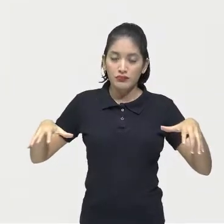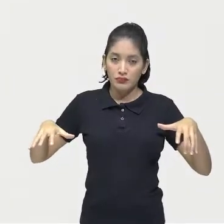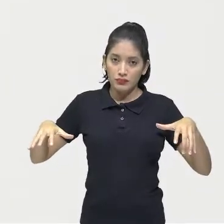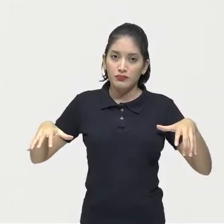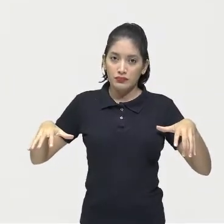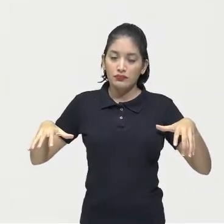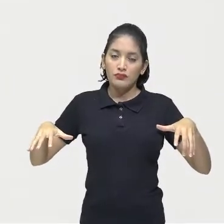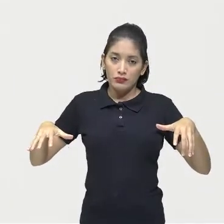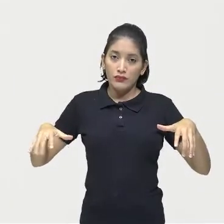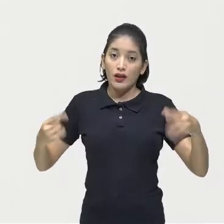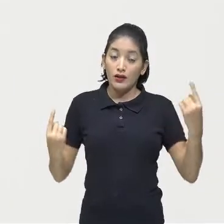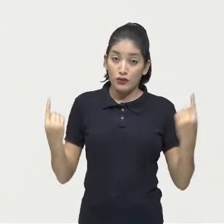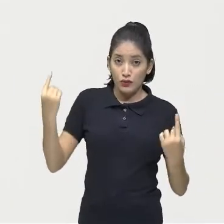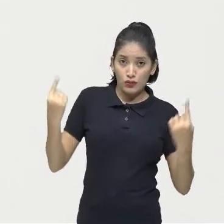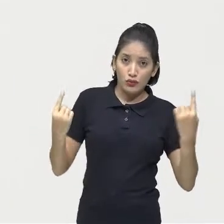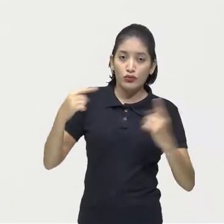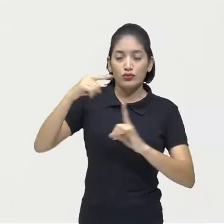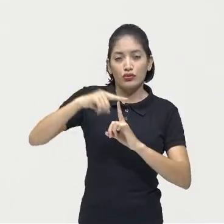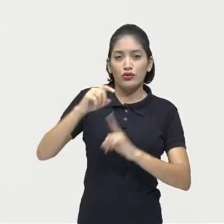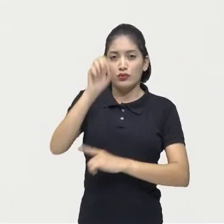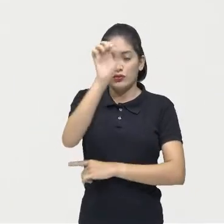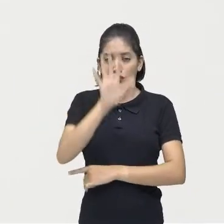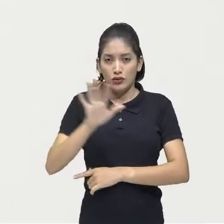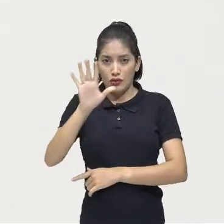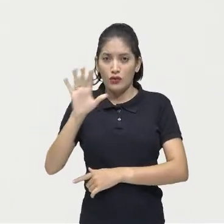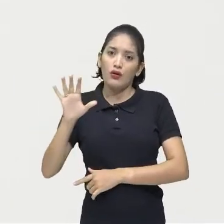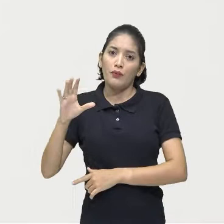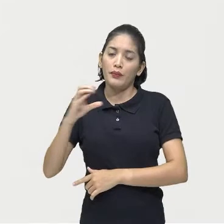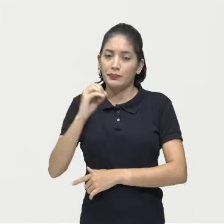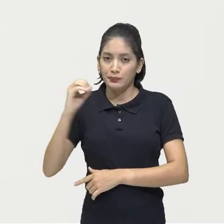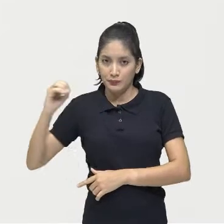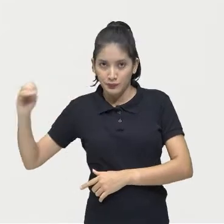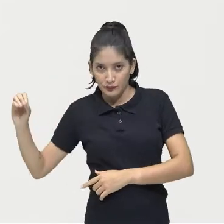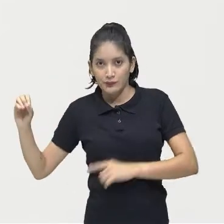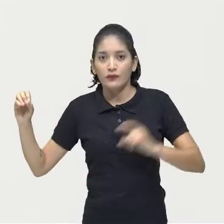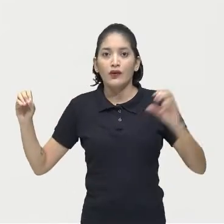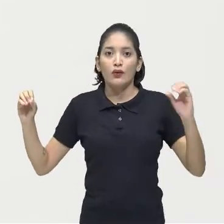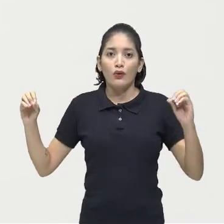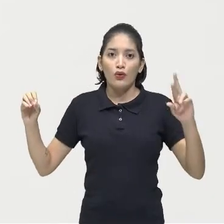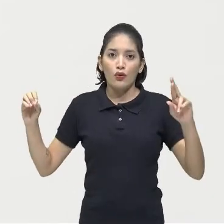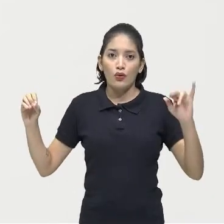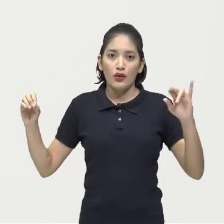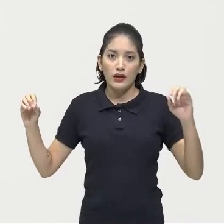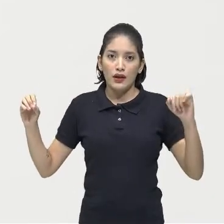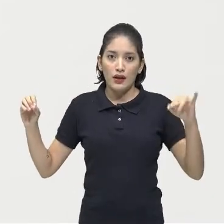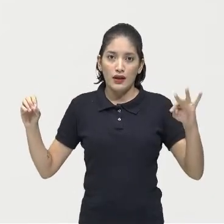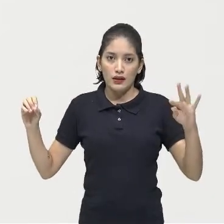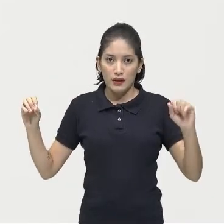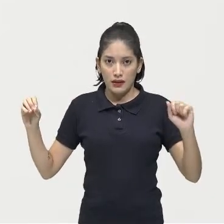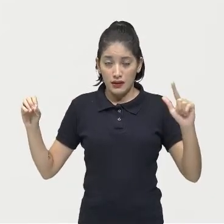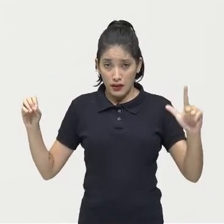justamente essas duas Europas, ocidental e oriental. A gente